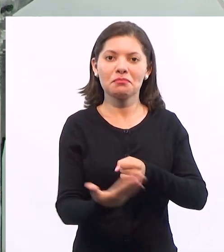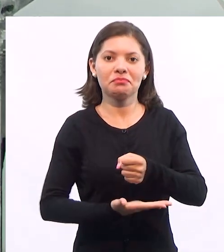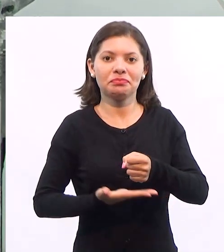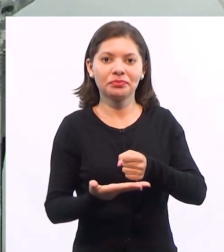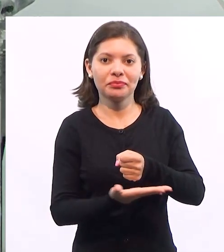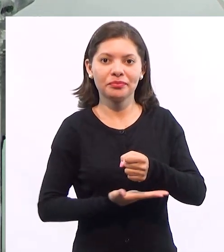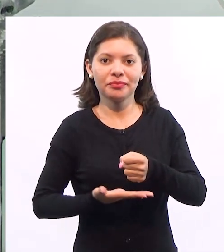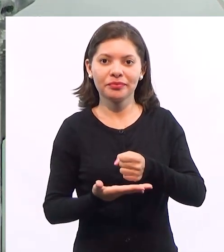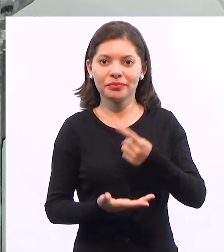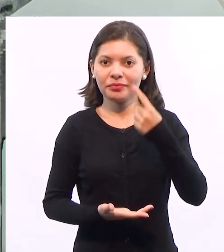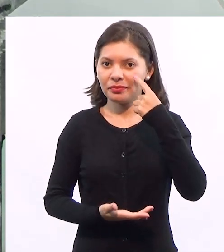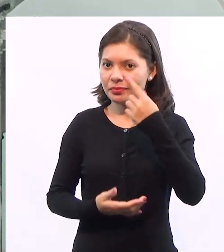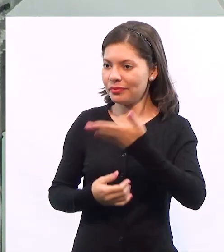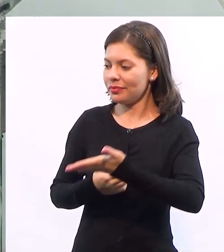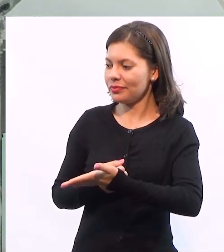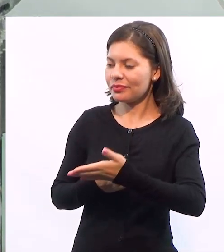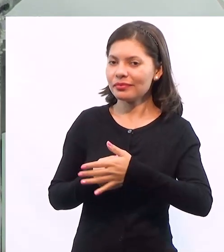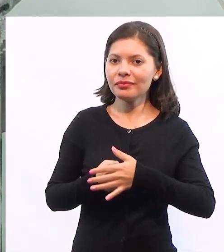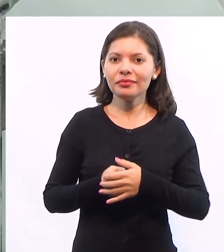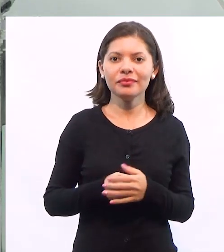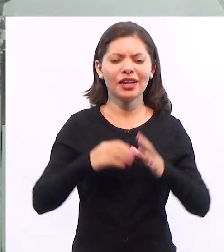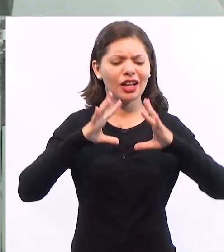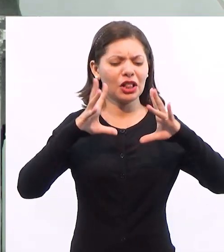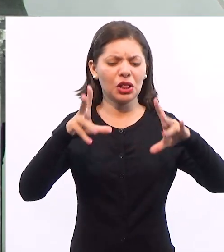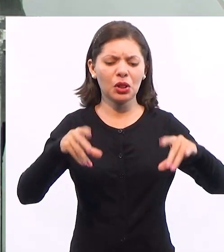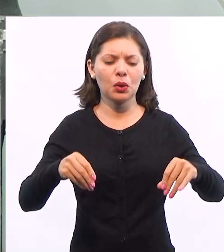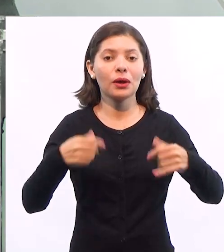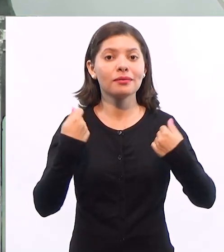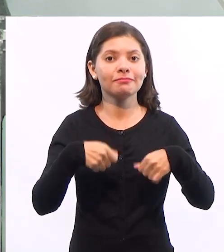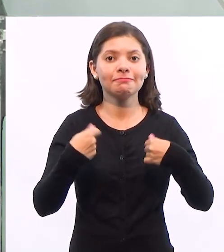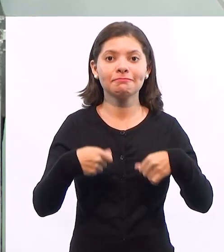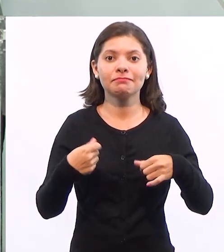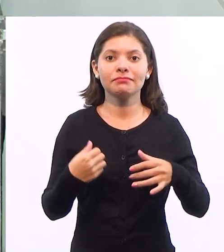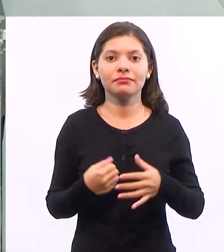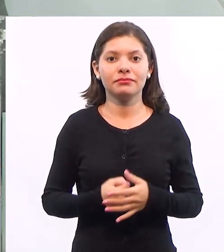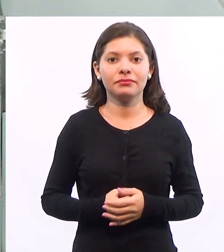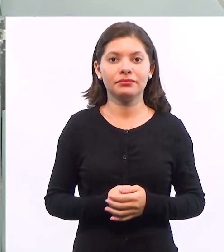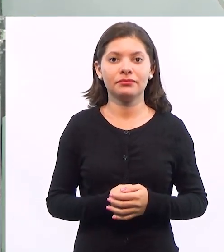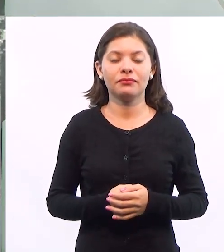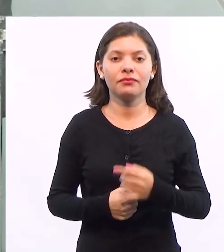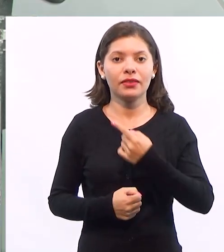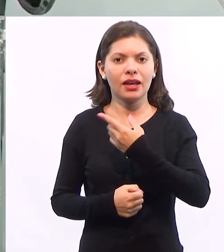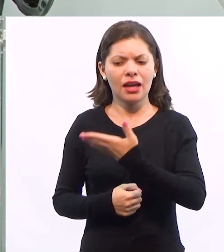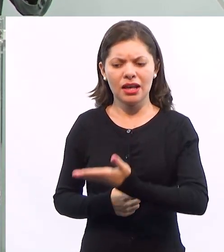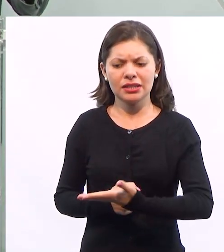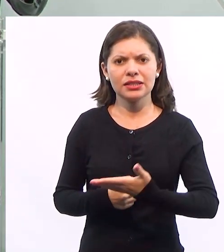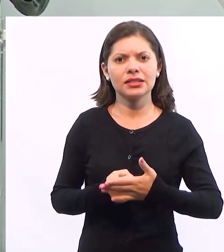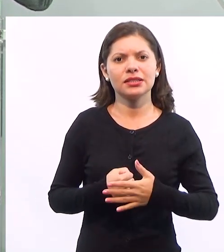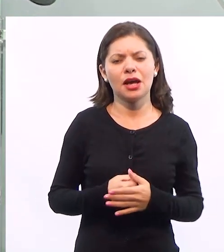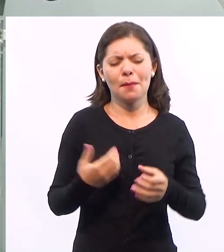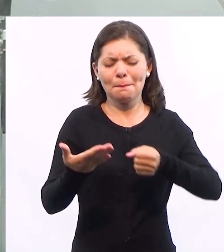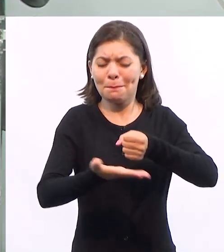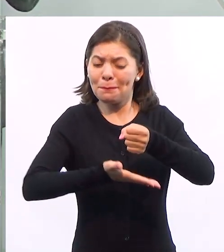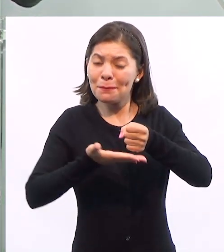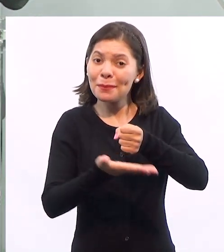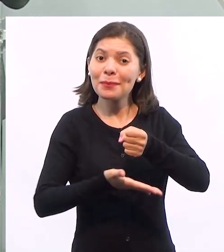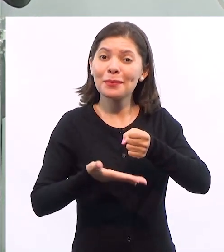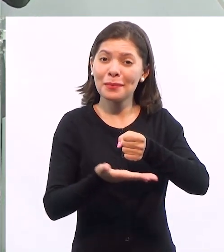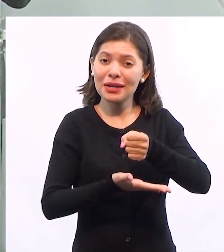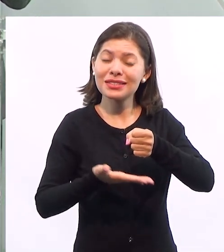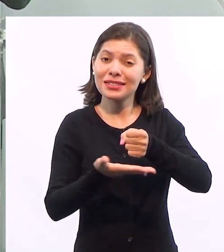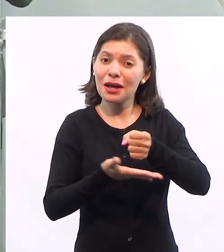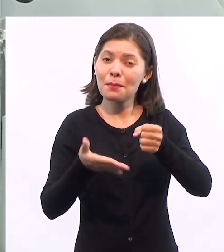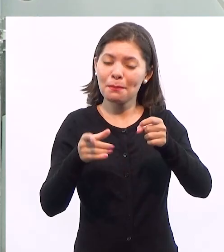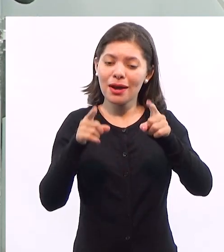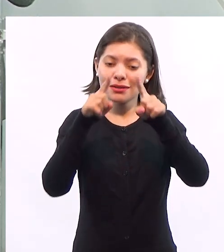Ou completado todas essas necessidades. Uma vez que essas necessidades super básicas, tá? Que estão na base da